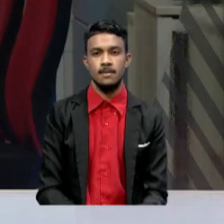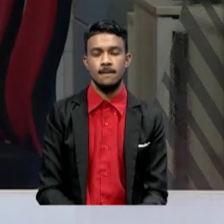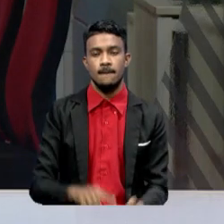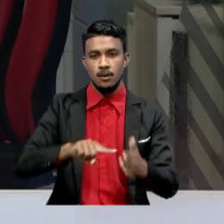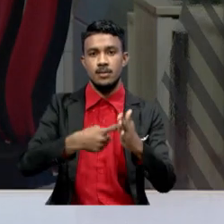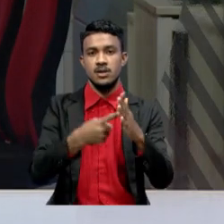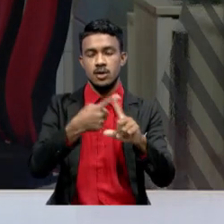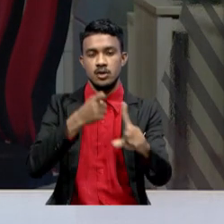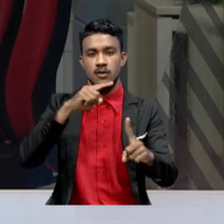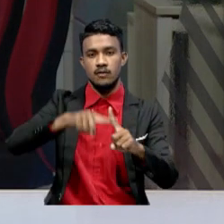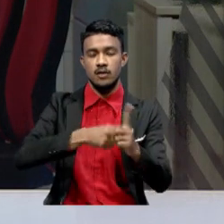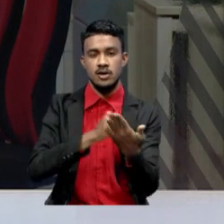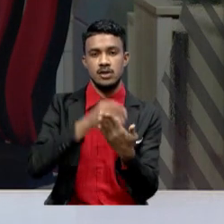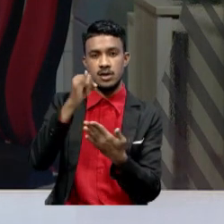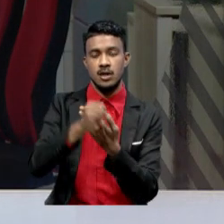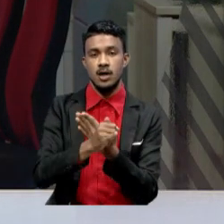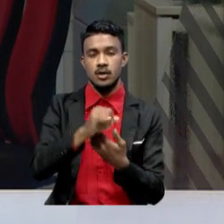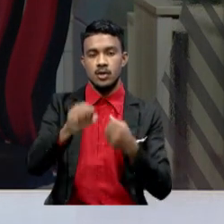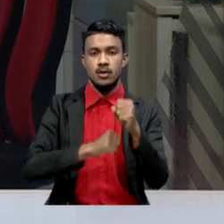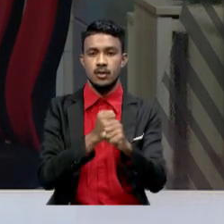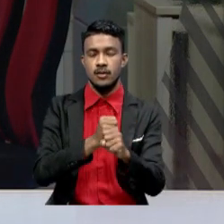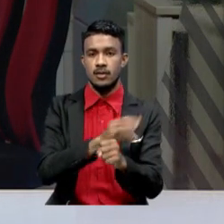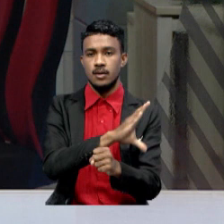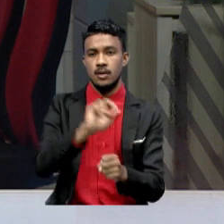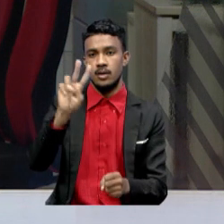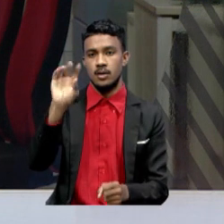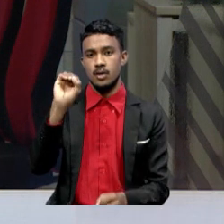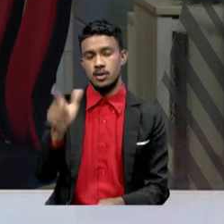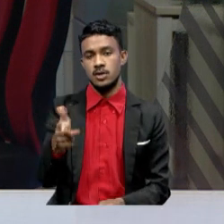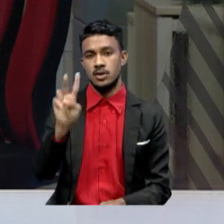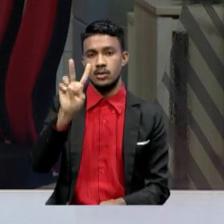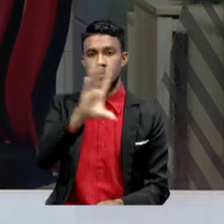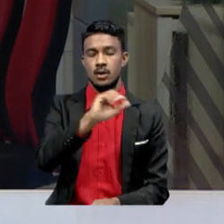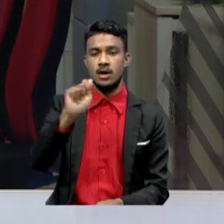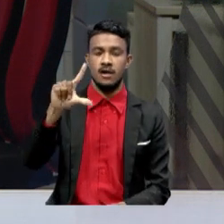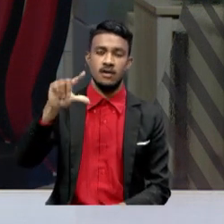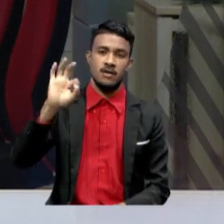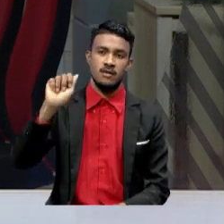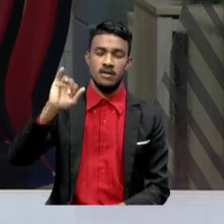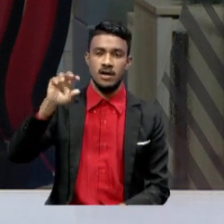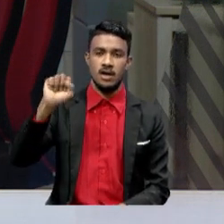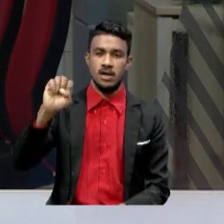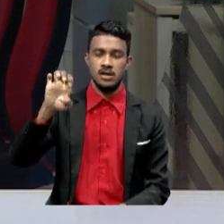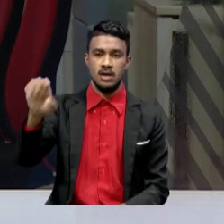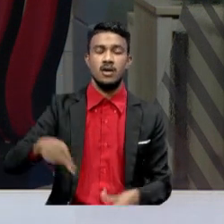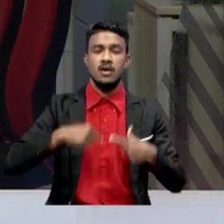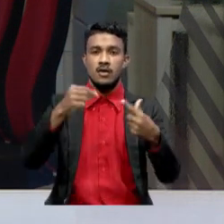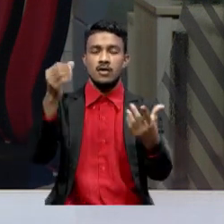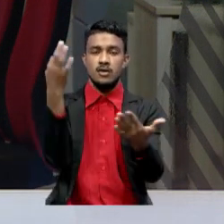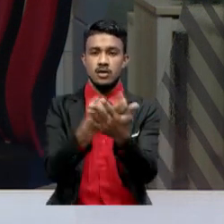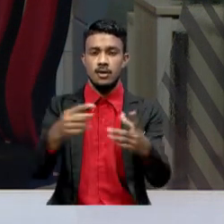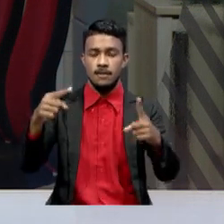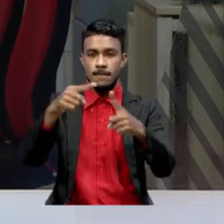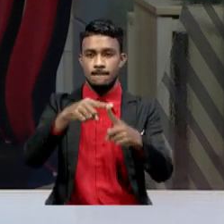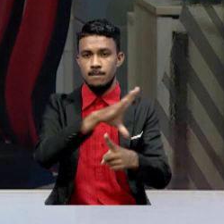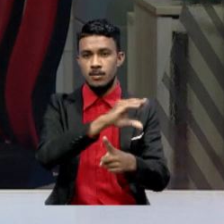Hahuhu si fulan janeiro to julio tinangringo rua ronulo resing rua, ai faesa arekada receita dolar americano rihung